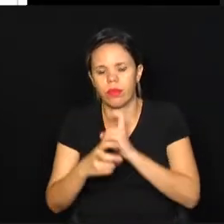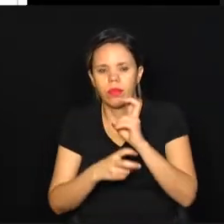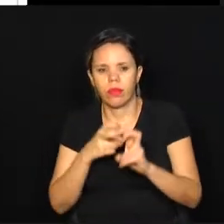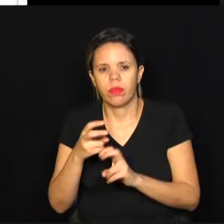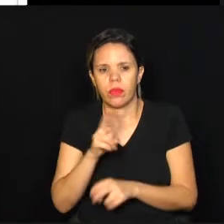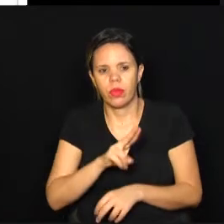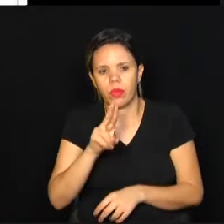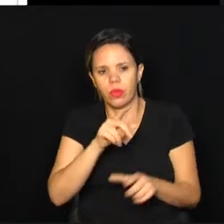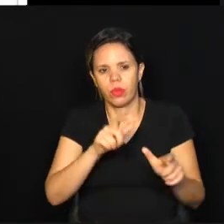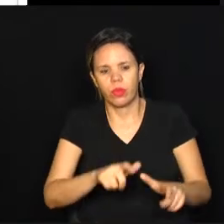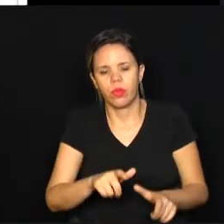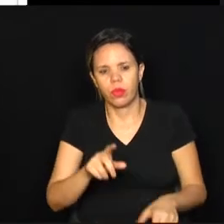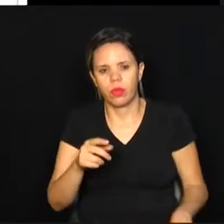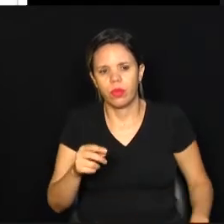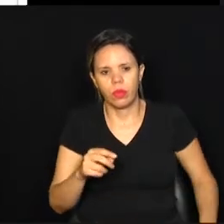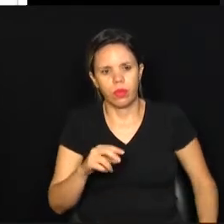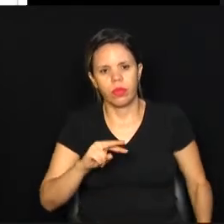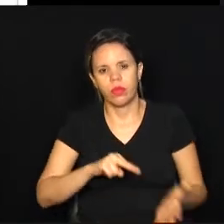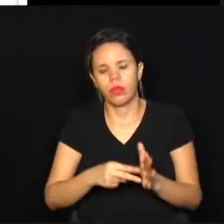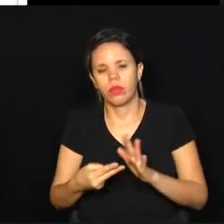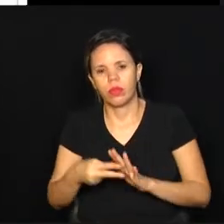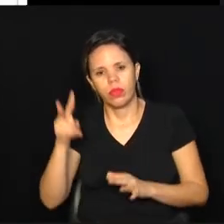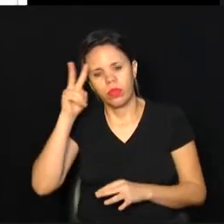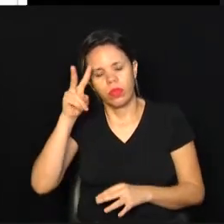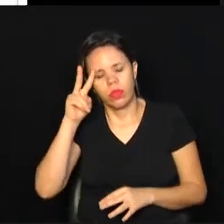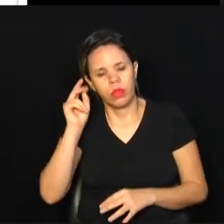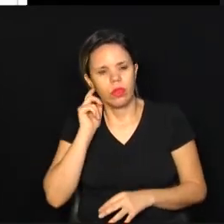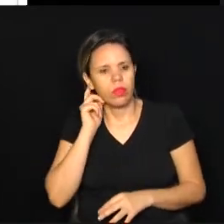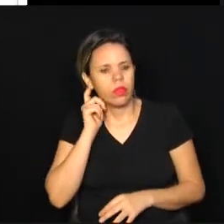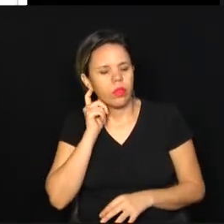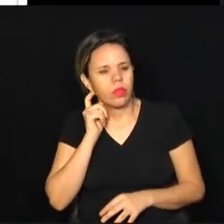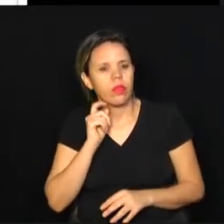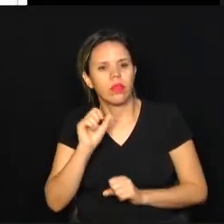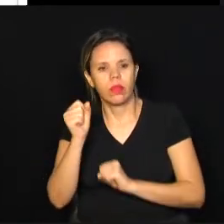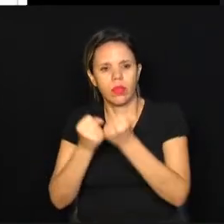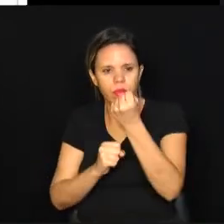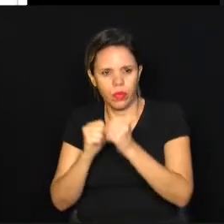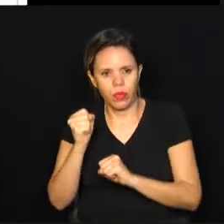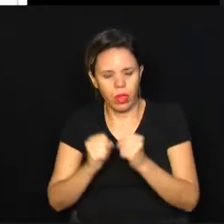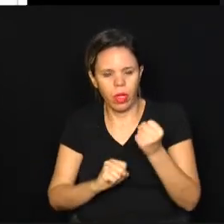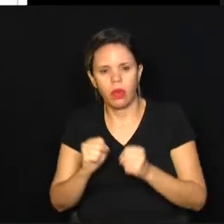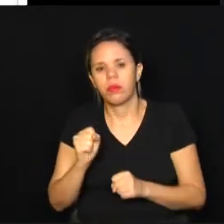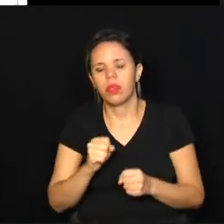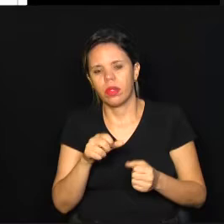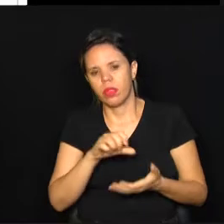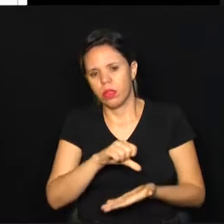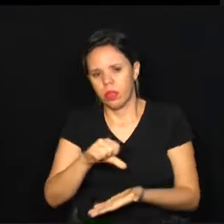essa área significa pensar a história das cerâmicas nessa região, né?